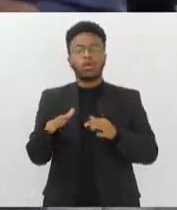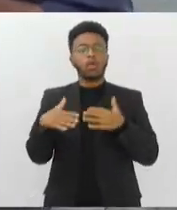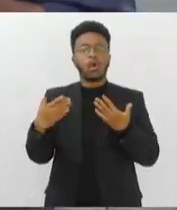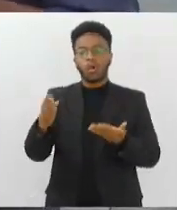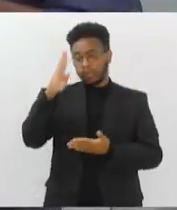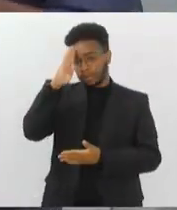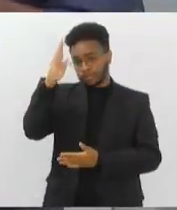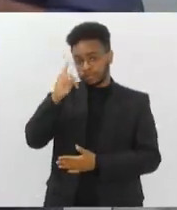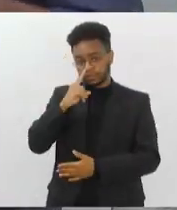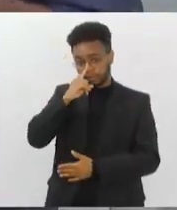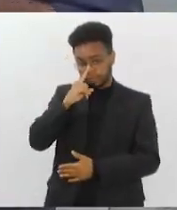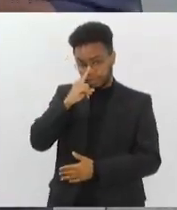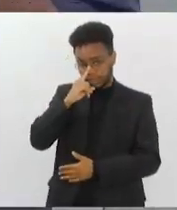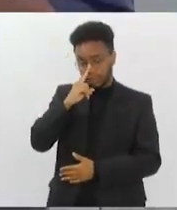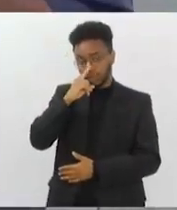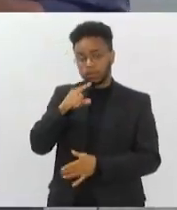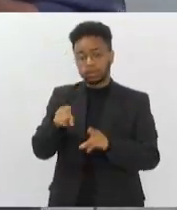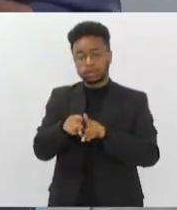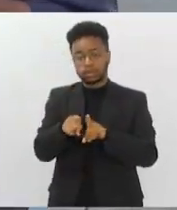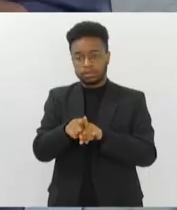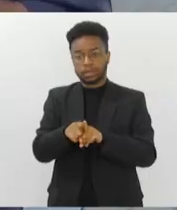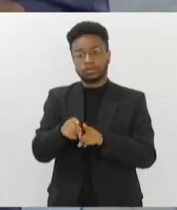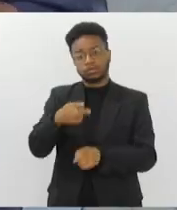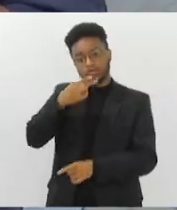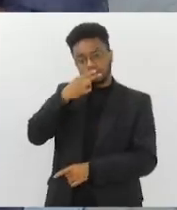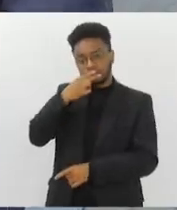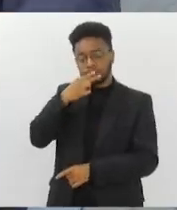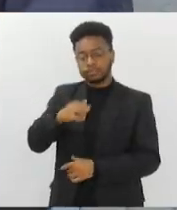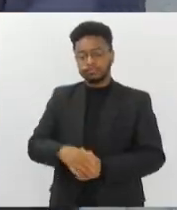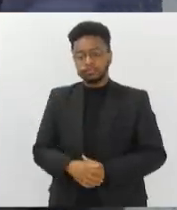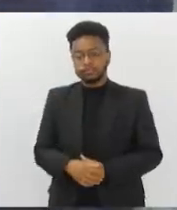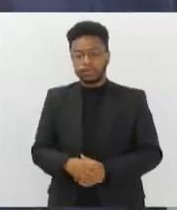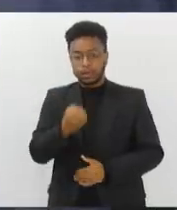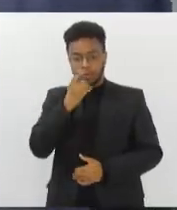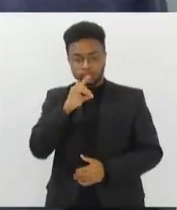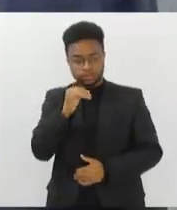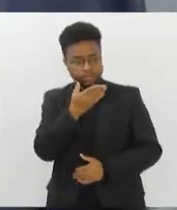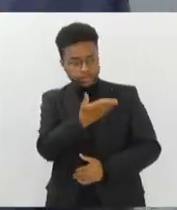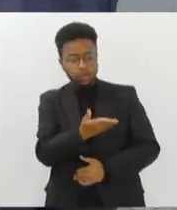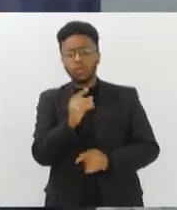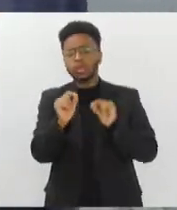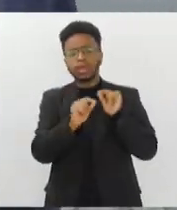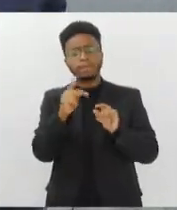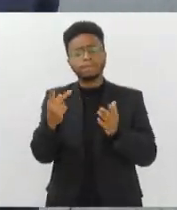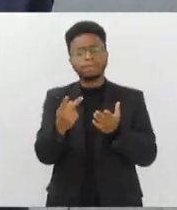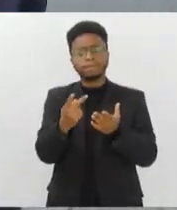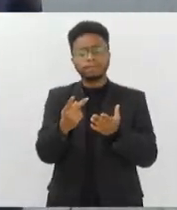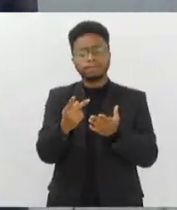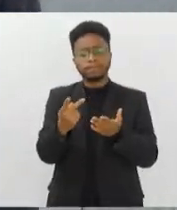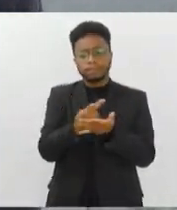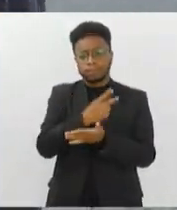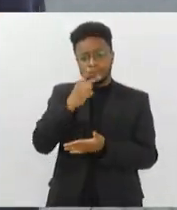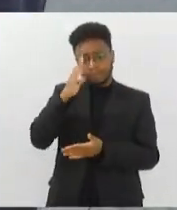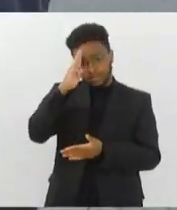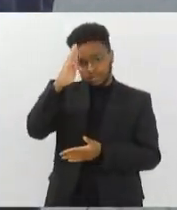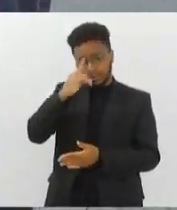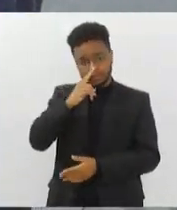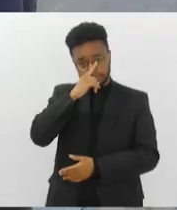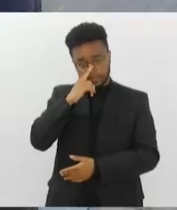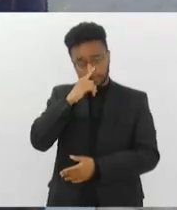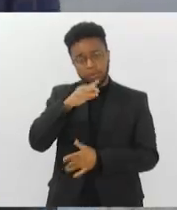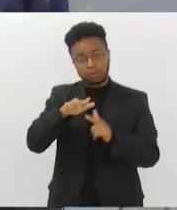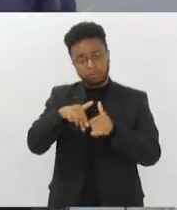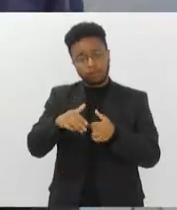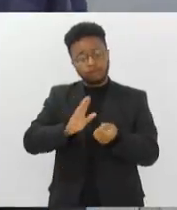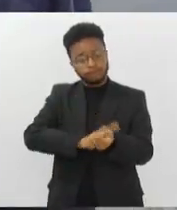principais riscos, né, sobre esse mau hábito de fumar. Doutora, bom dia. Quais são esses principais riscos que levam a esse